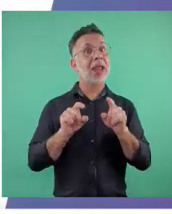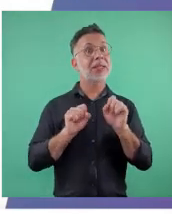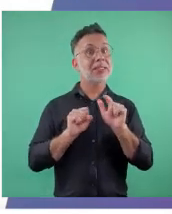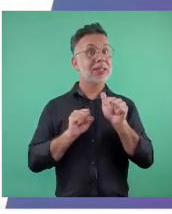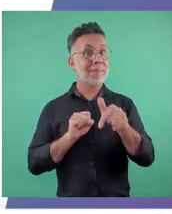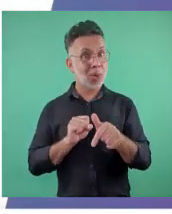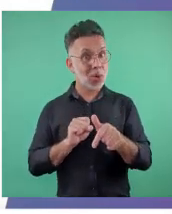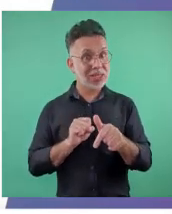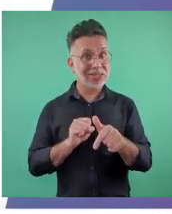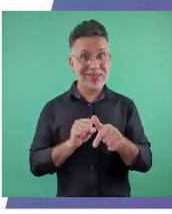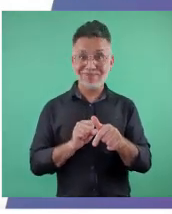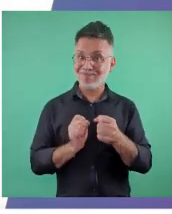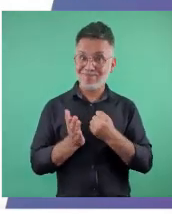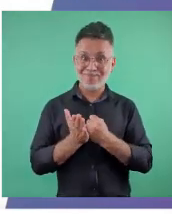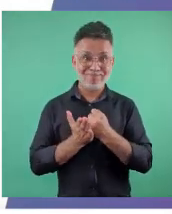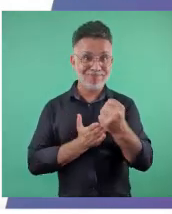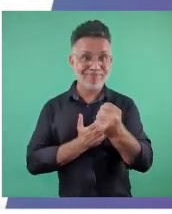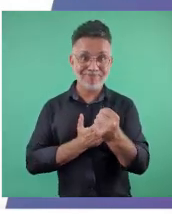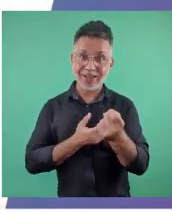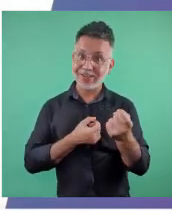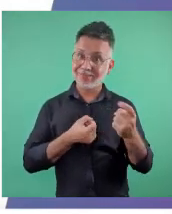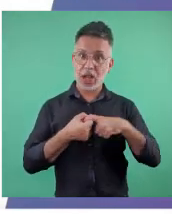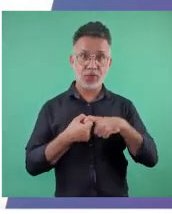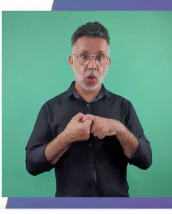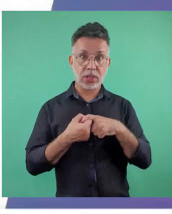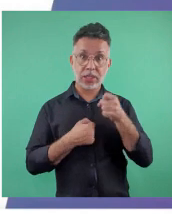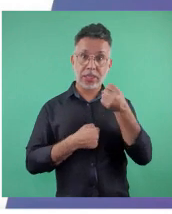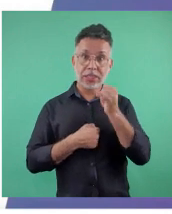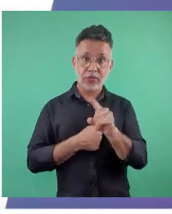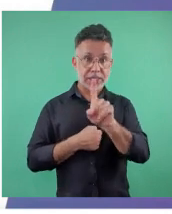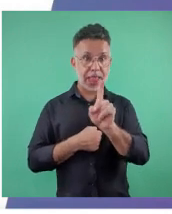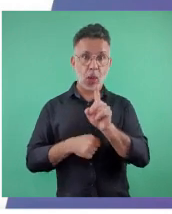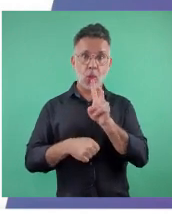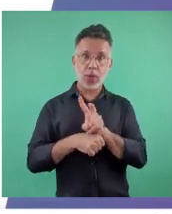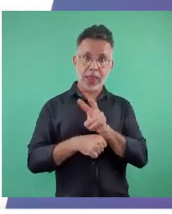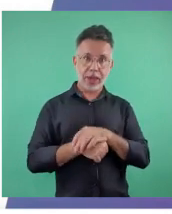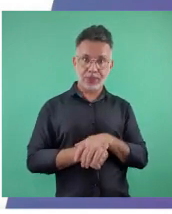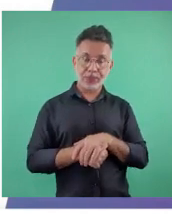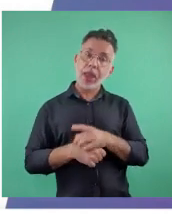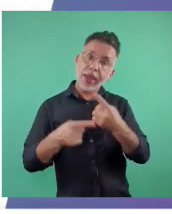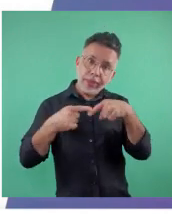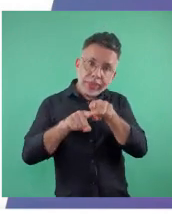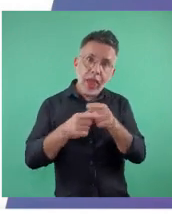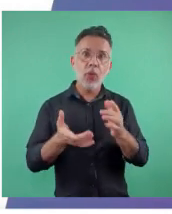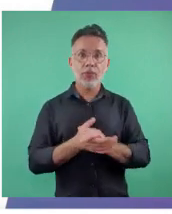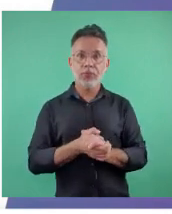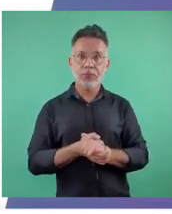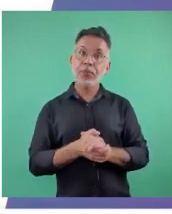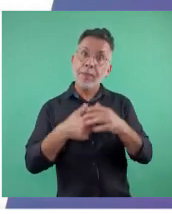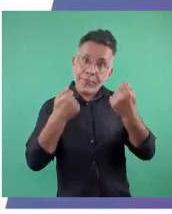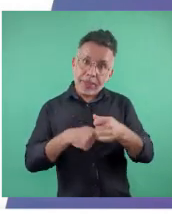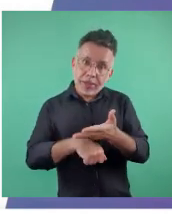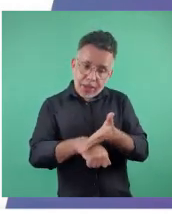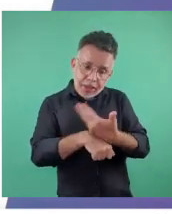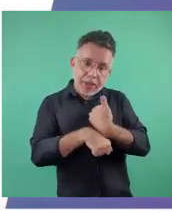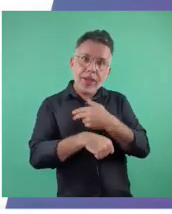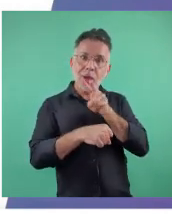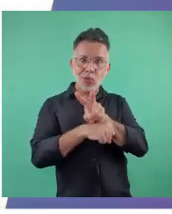prevenidas e elas podem ser irreversíveis se você não cuidar. Então, somente o que nos resta